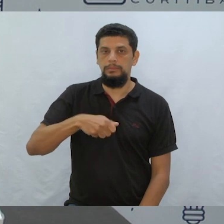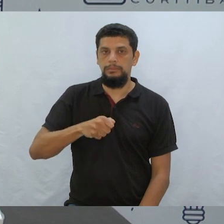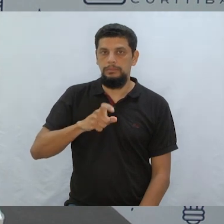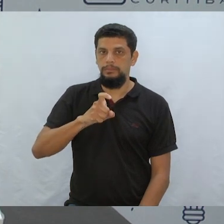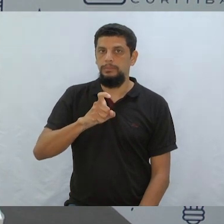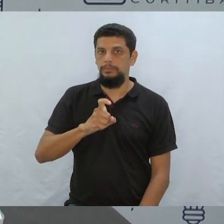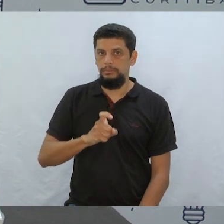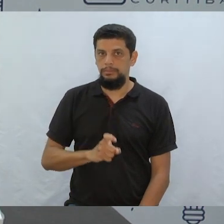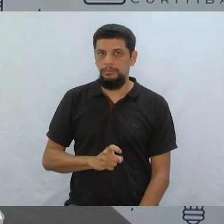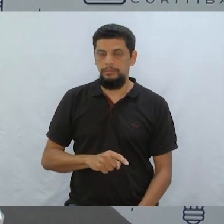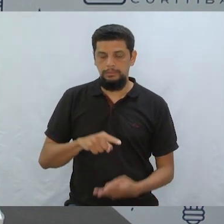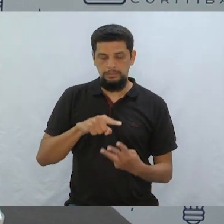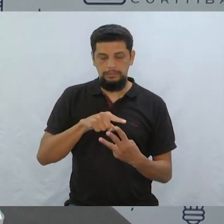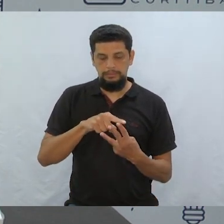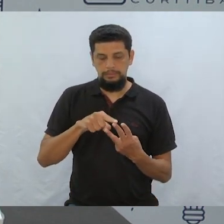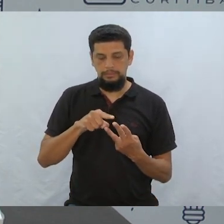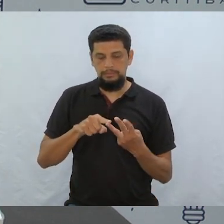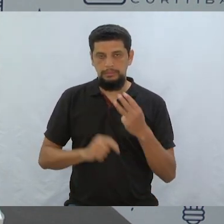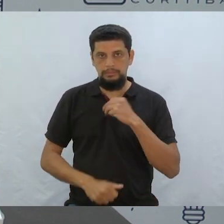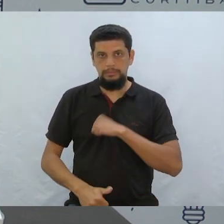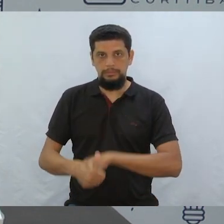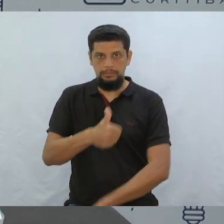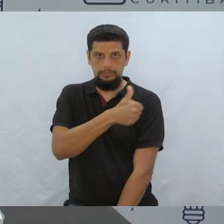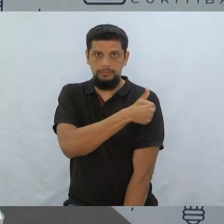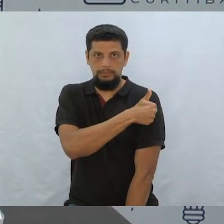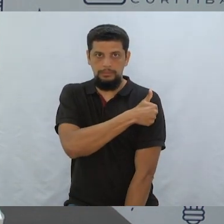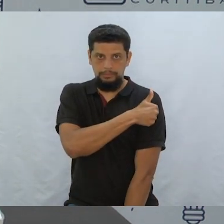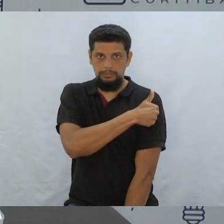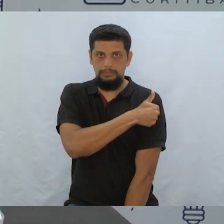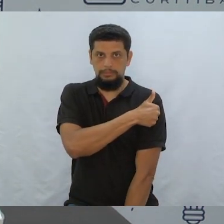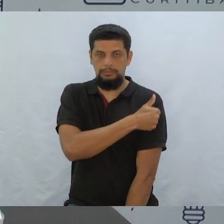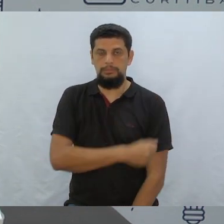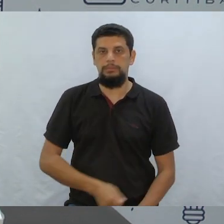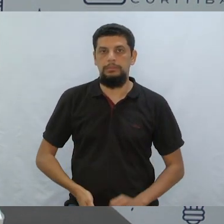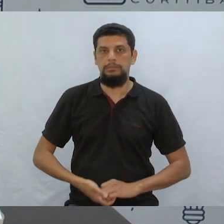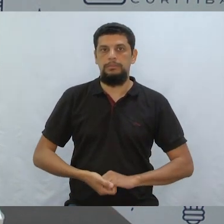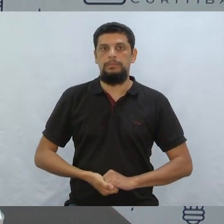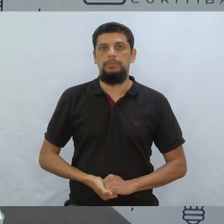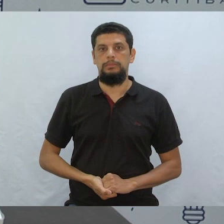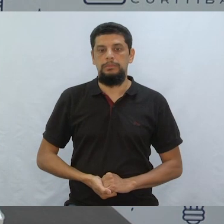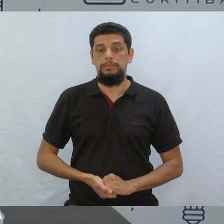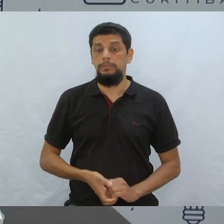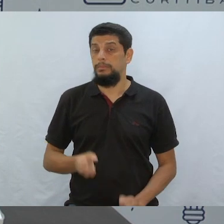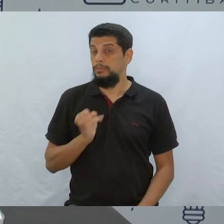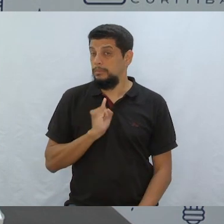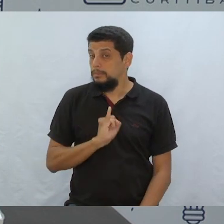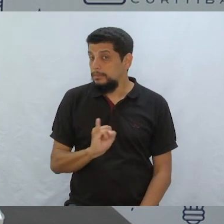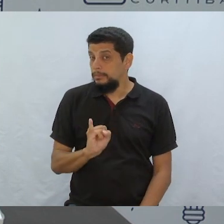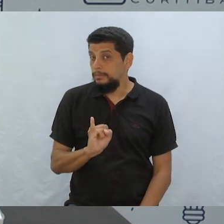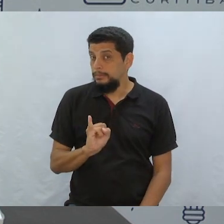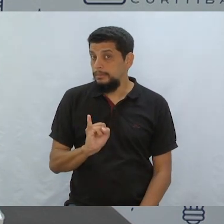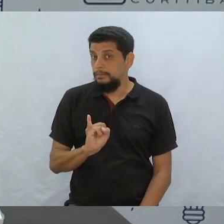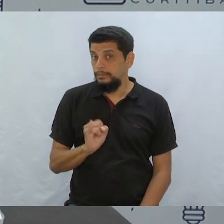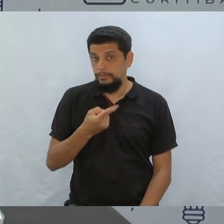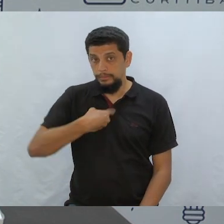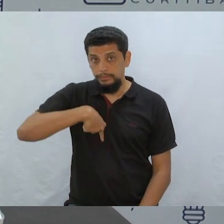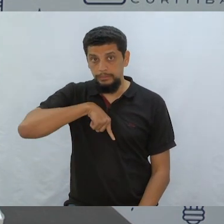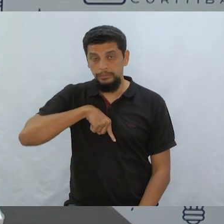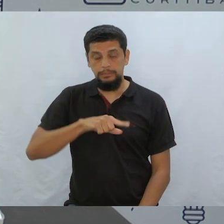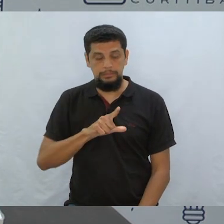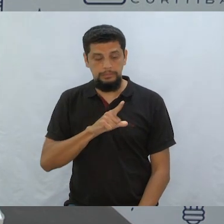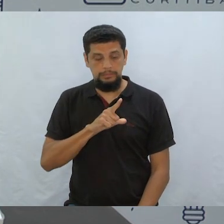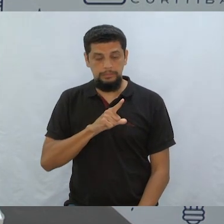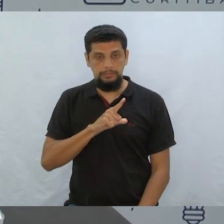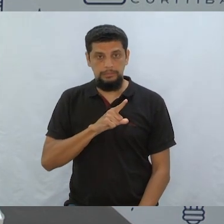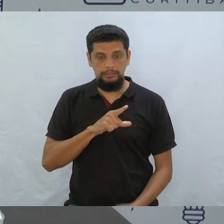e o Max. Então, são as 3 pessoas do problema. Se nós temos esses